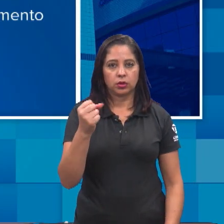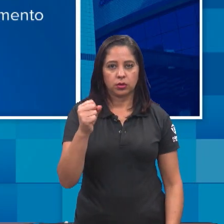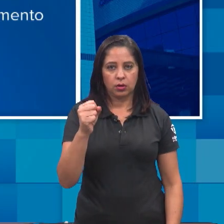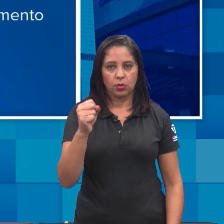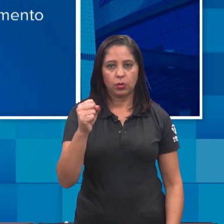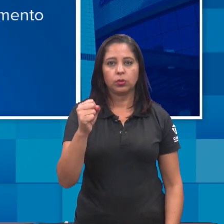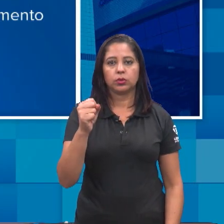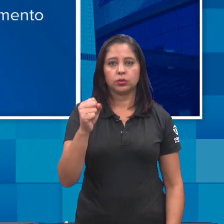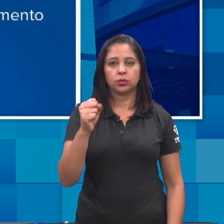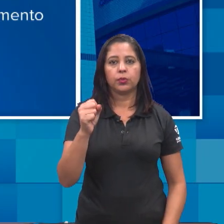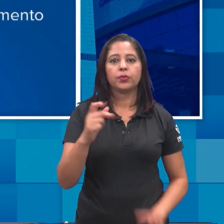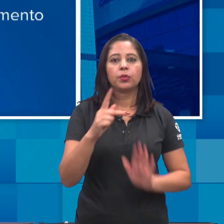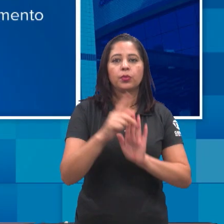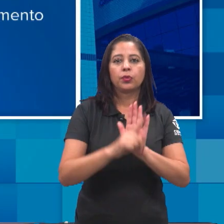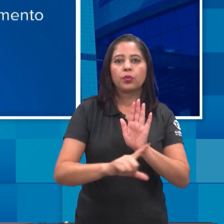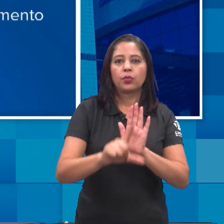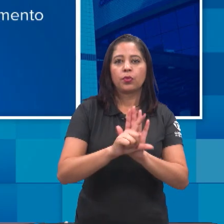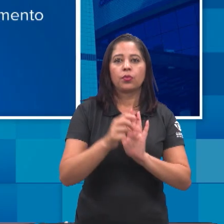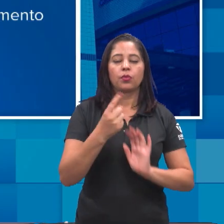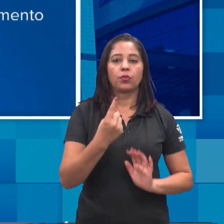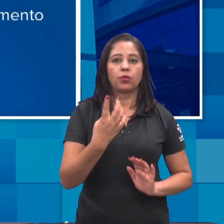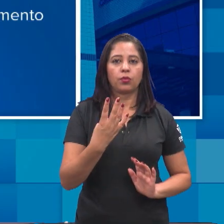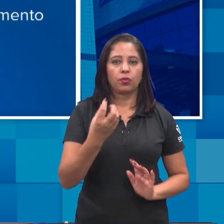5138/2025, projeto de lei número